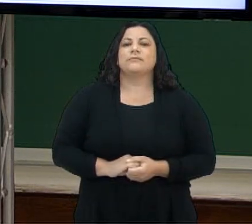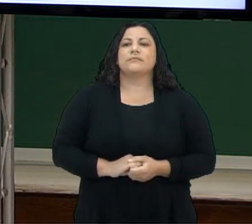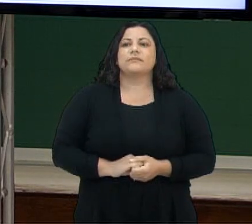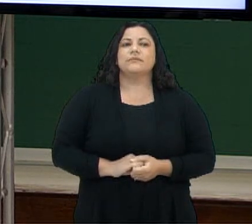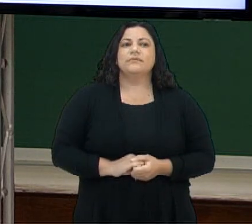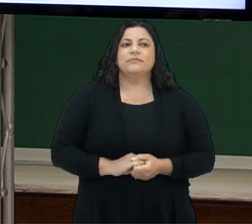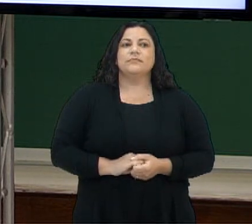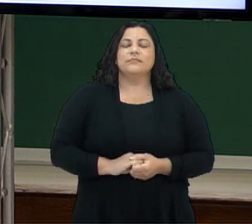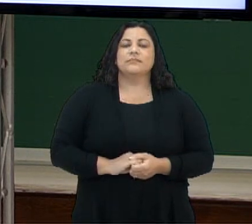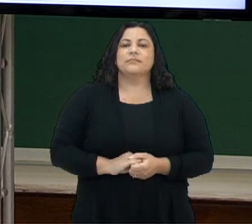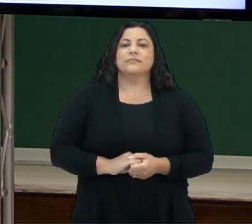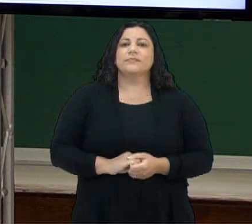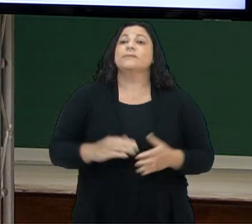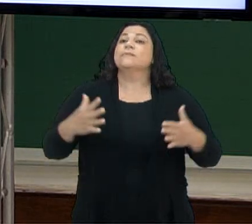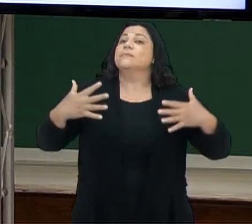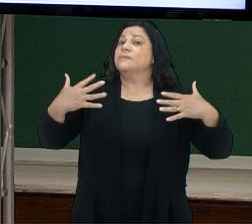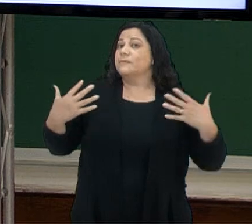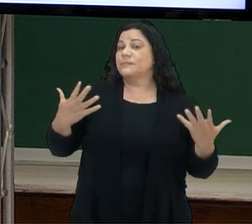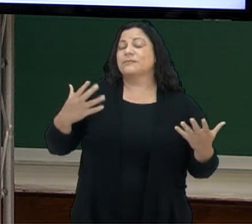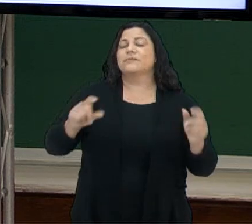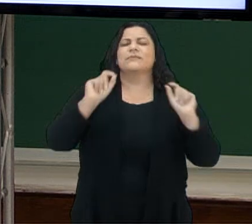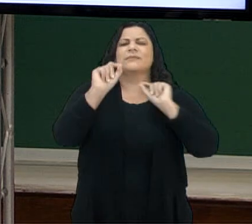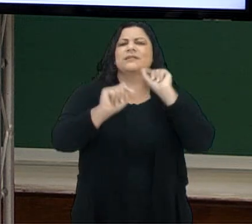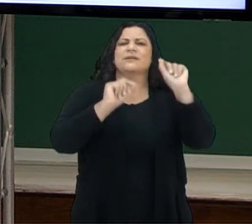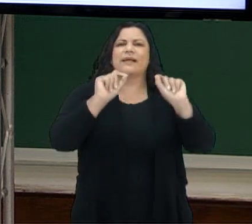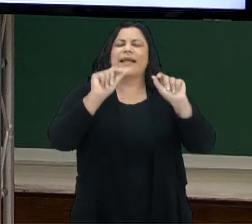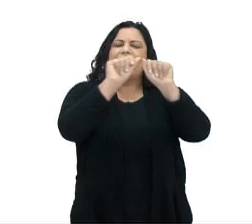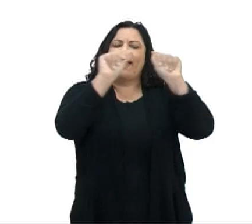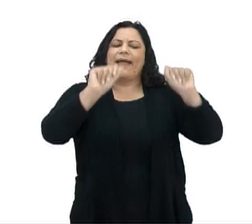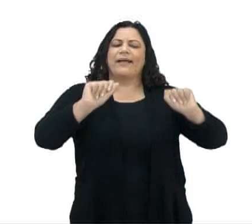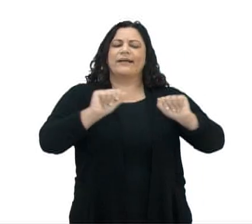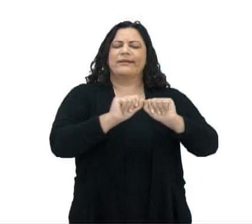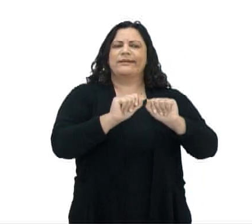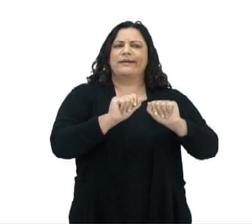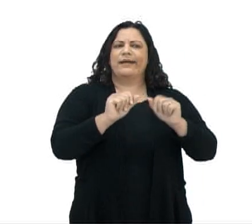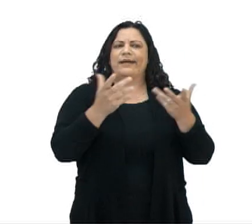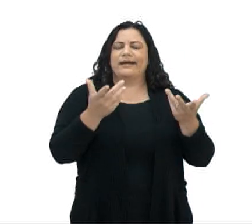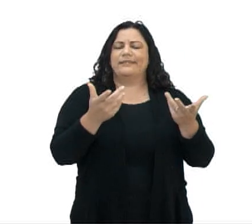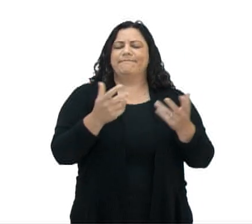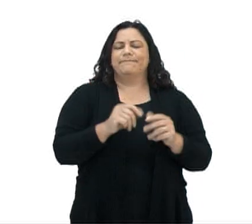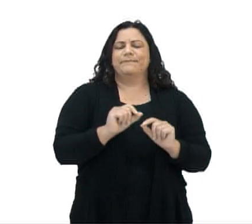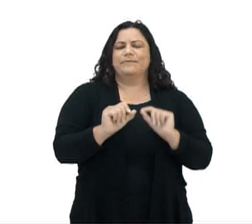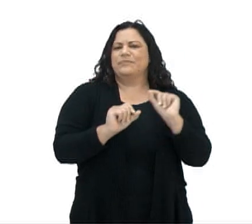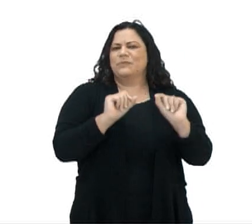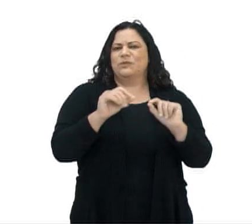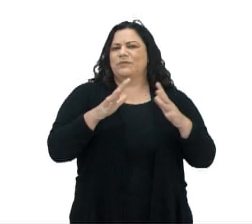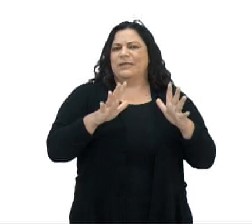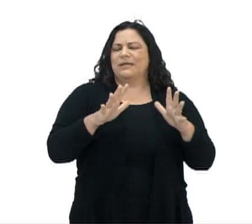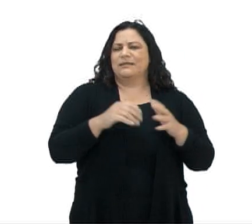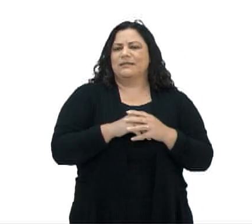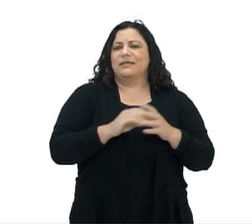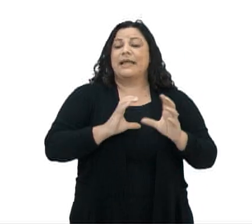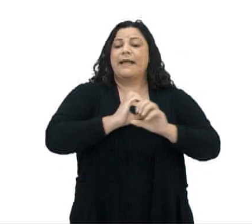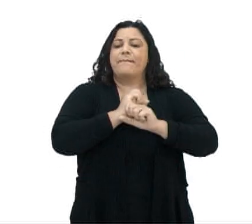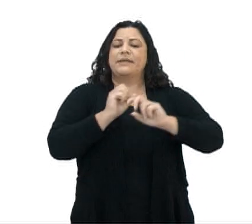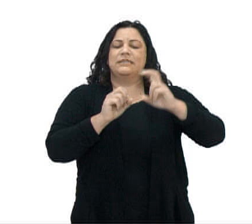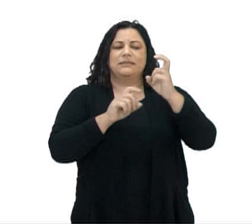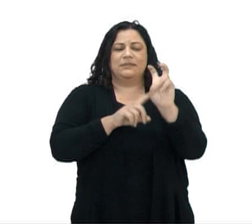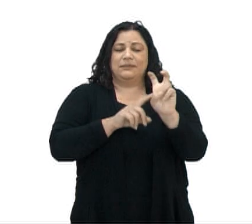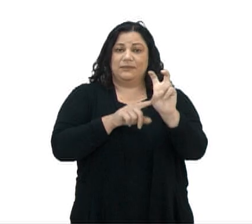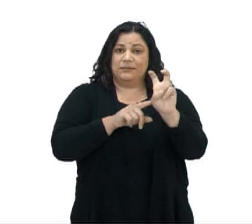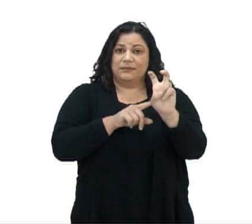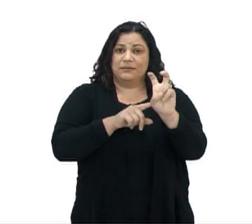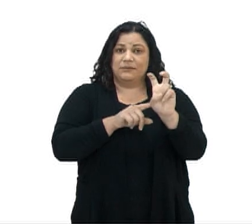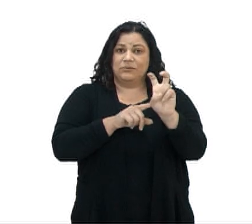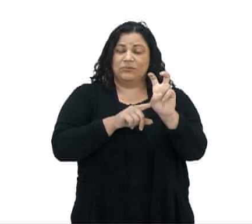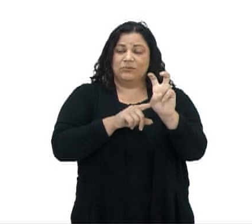fica aqui nesse caso, então? Qual é a área do hexágono regular que possui lados de medida 5 e apótema de medida